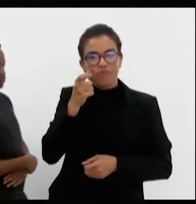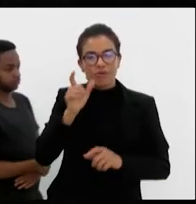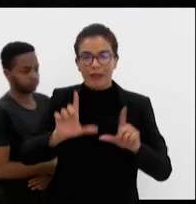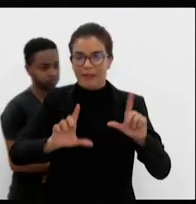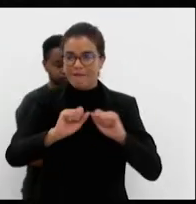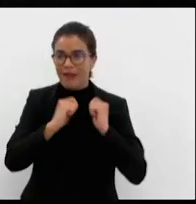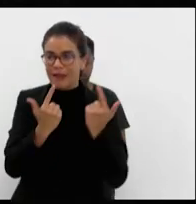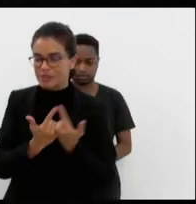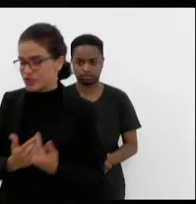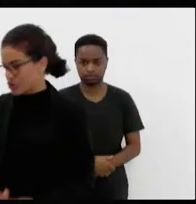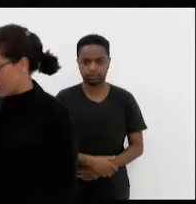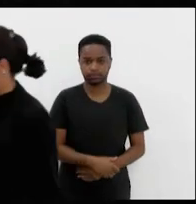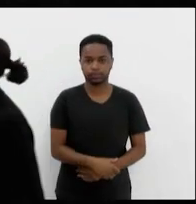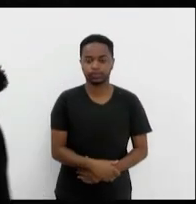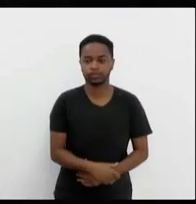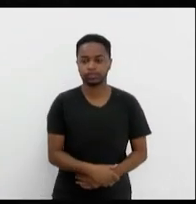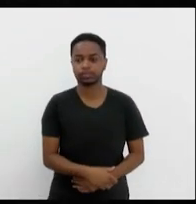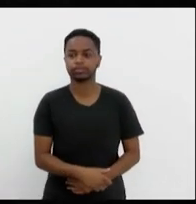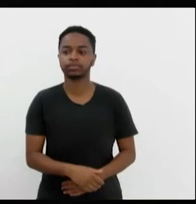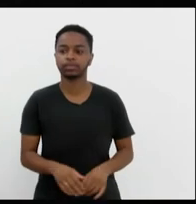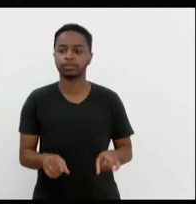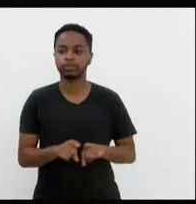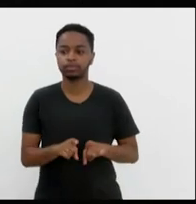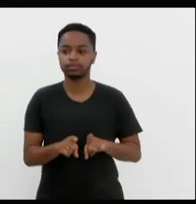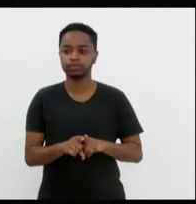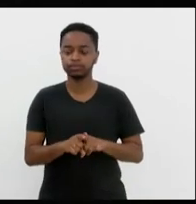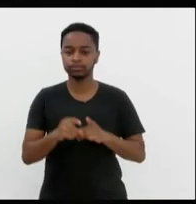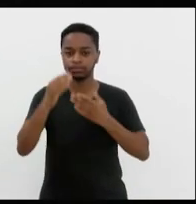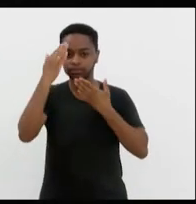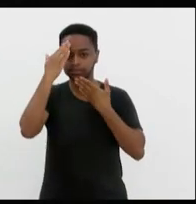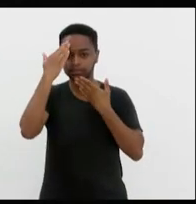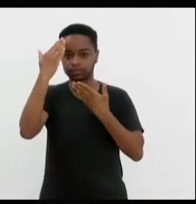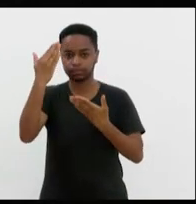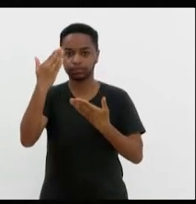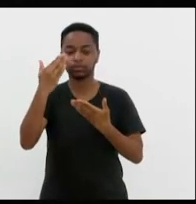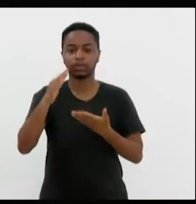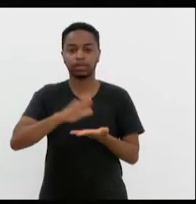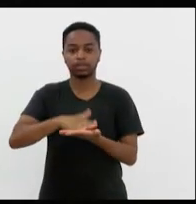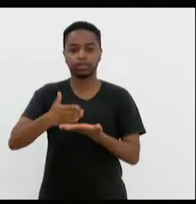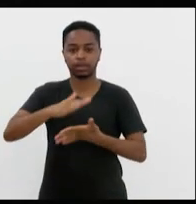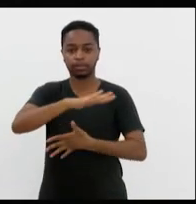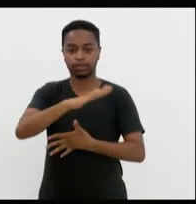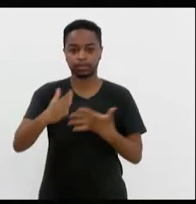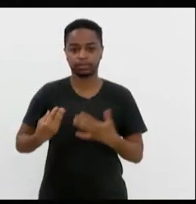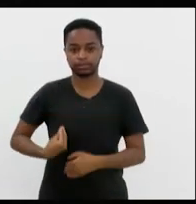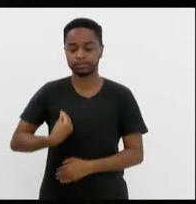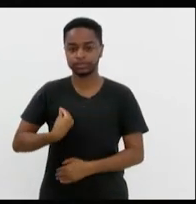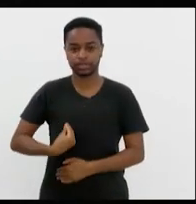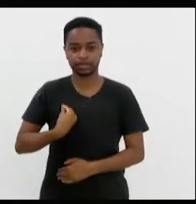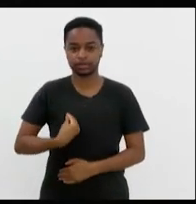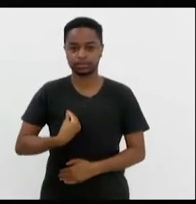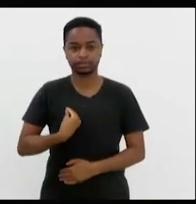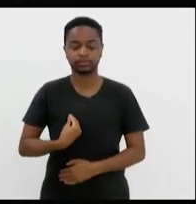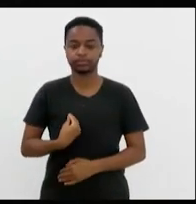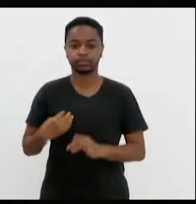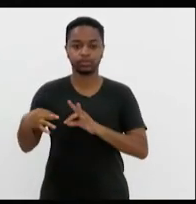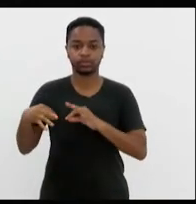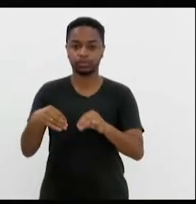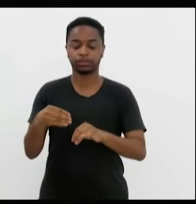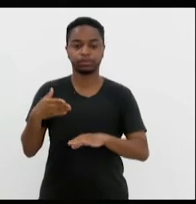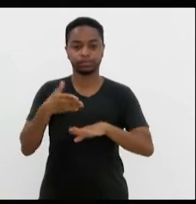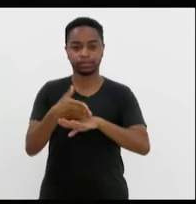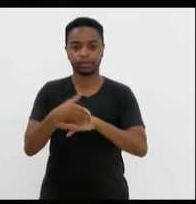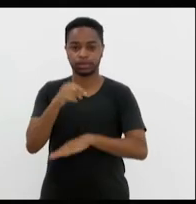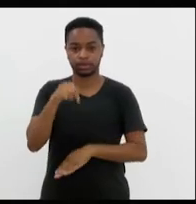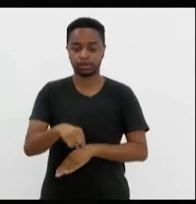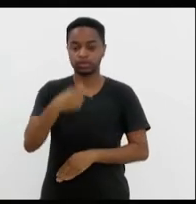TV Alerge, e já agradecendo de pronto a tradutora de Libras que aqui está, os tradutores que aqui estão. Eu sou a